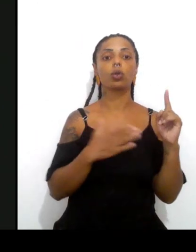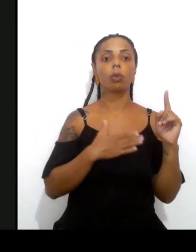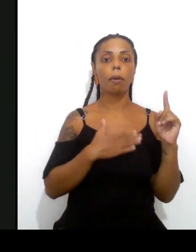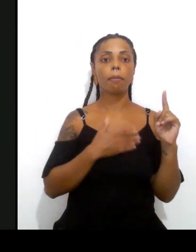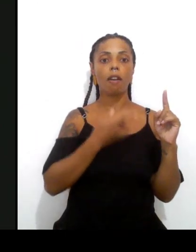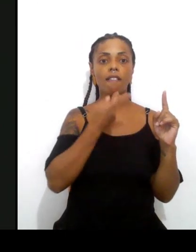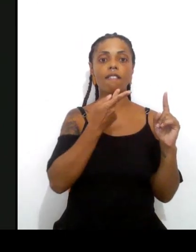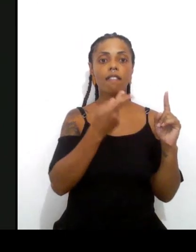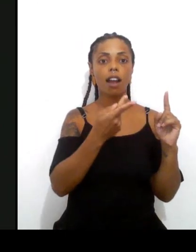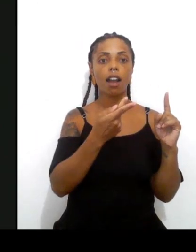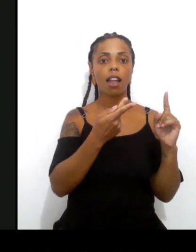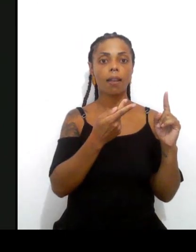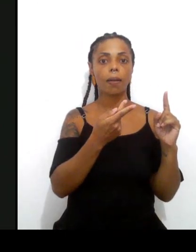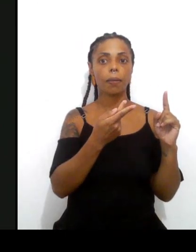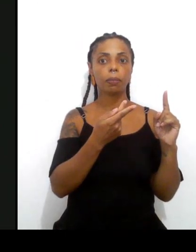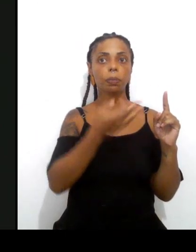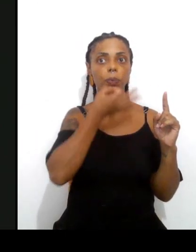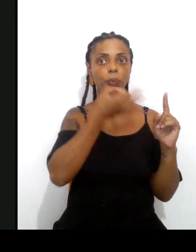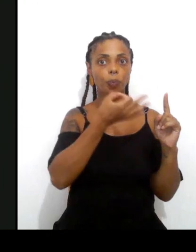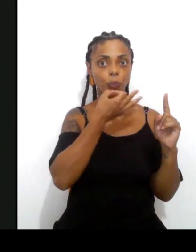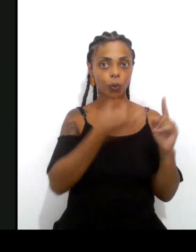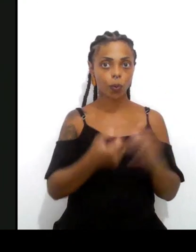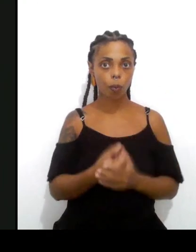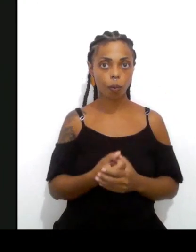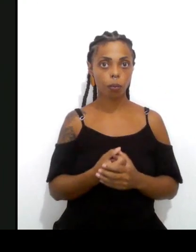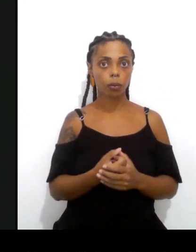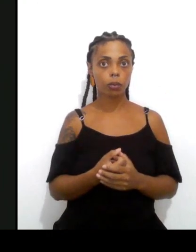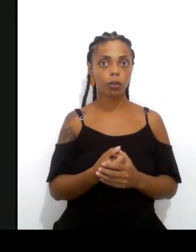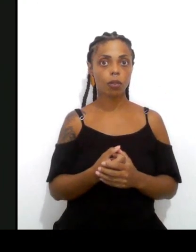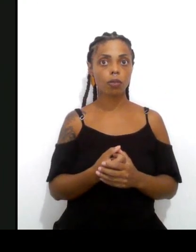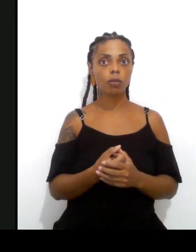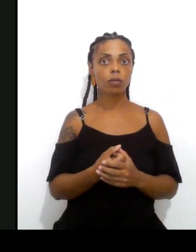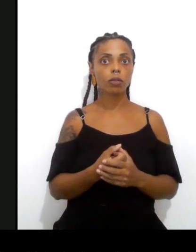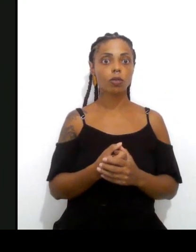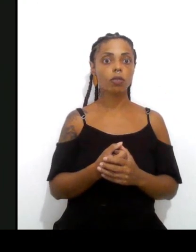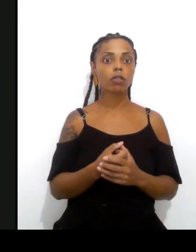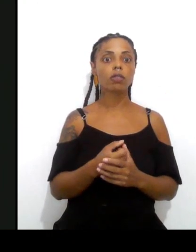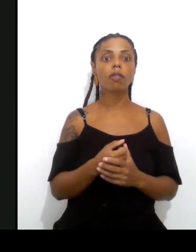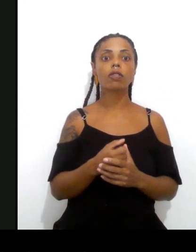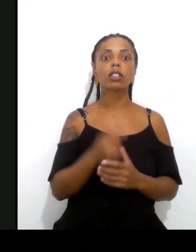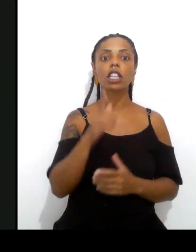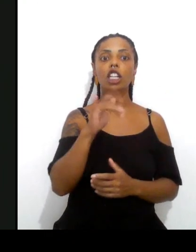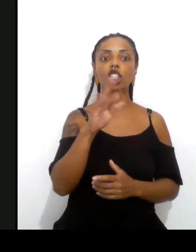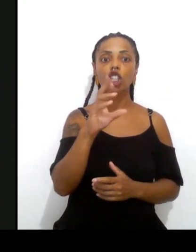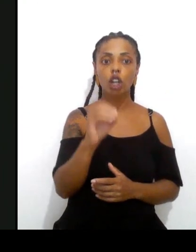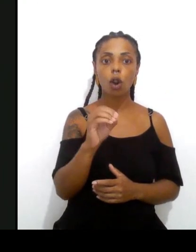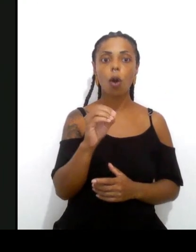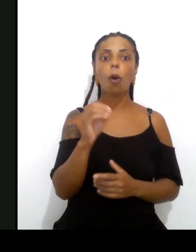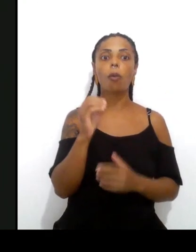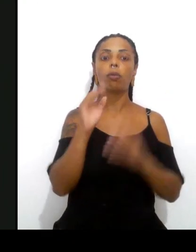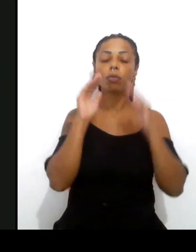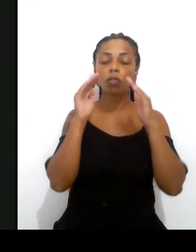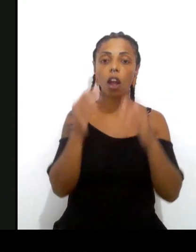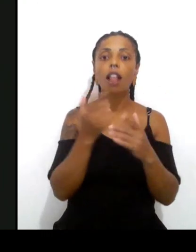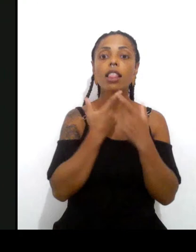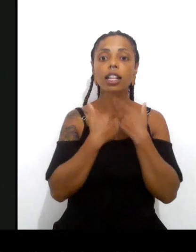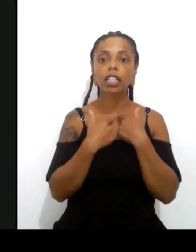última argumento não gira para o desejo surge uma nova exclamação aqui